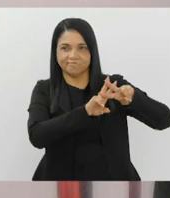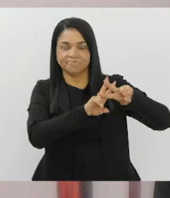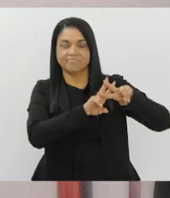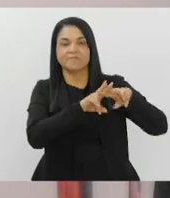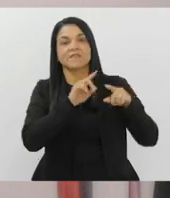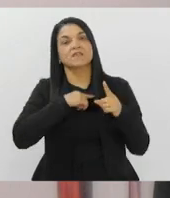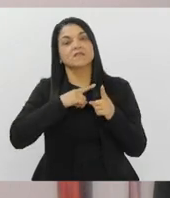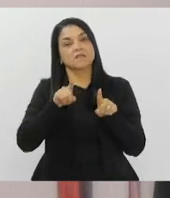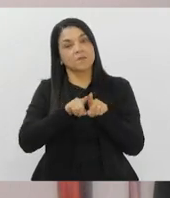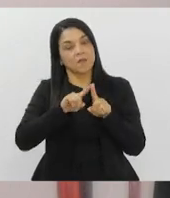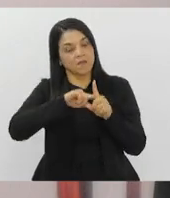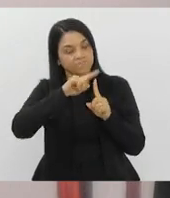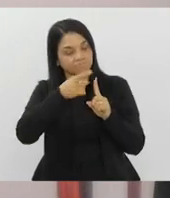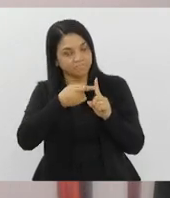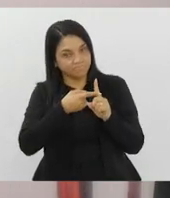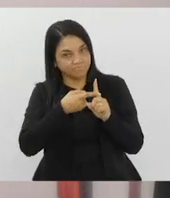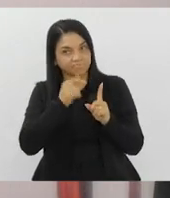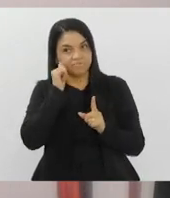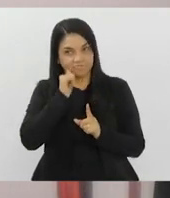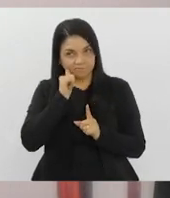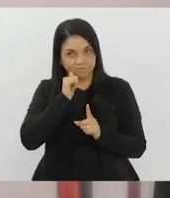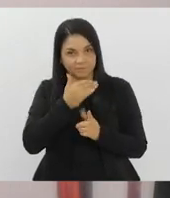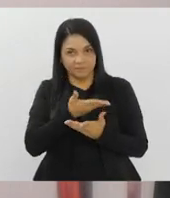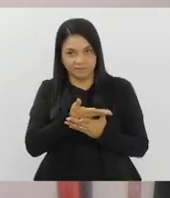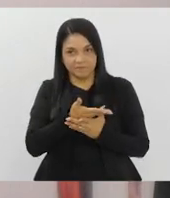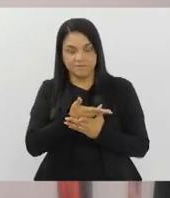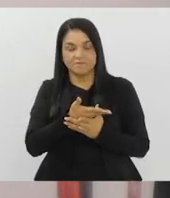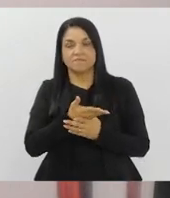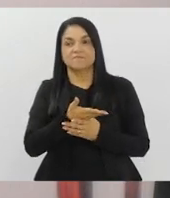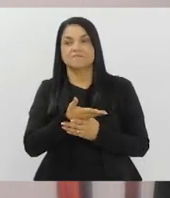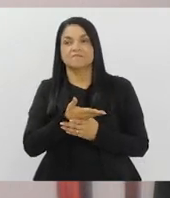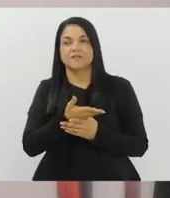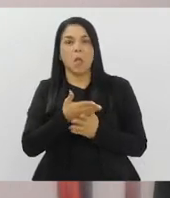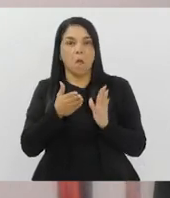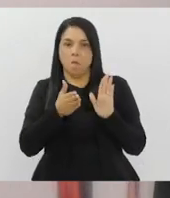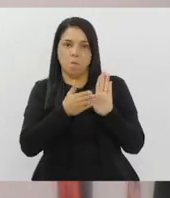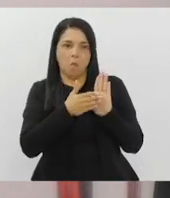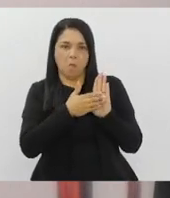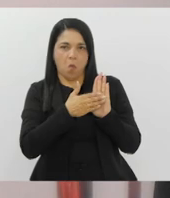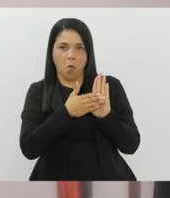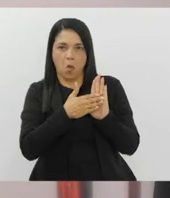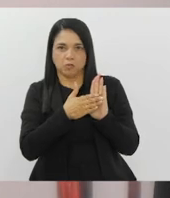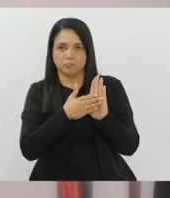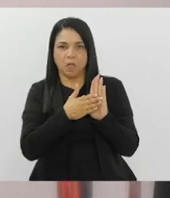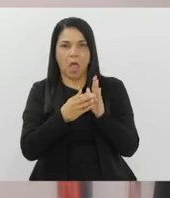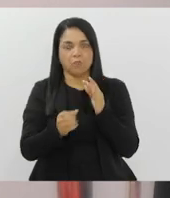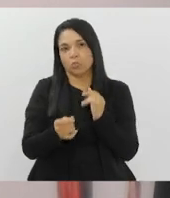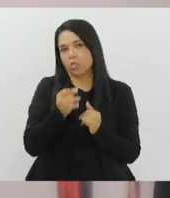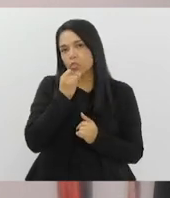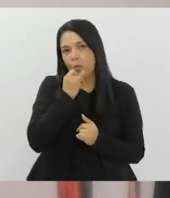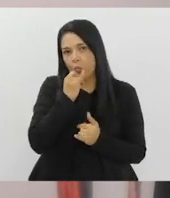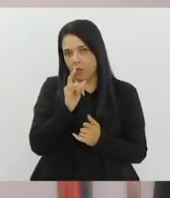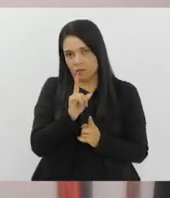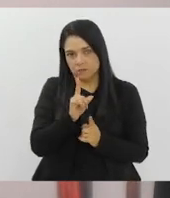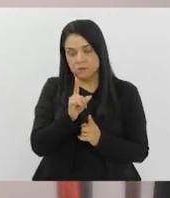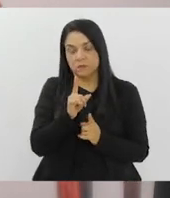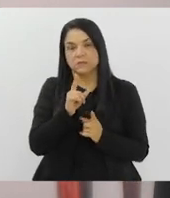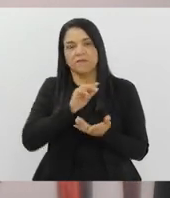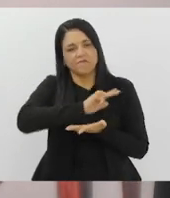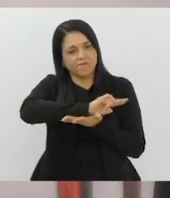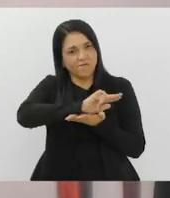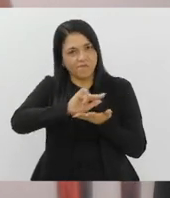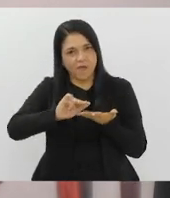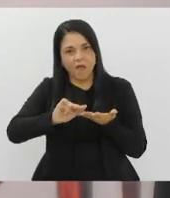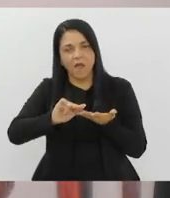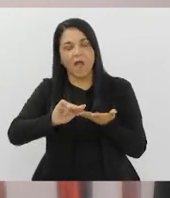aí, isso não é uma proposta que sai do nada, né? A gente tem uma série de... a gente tem um